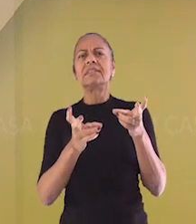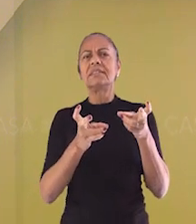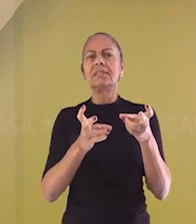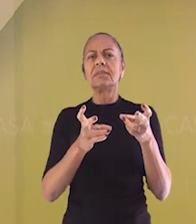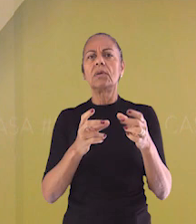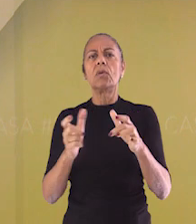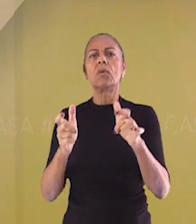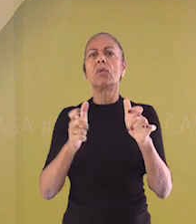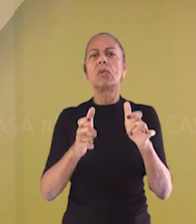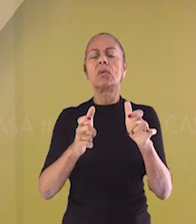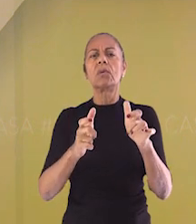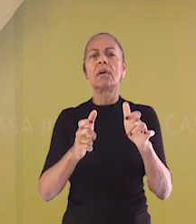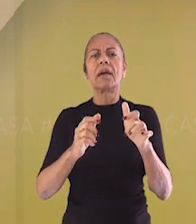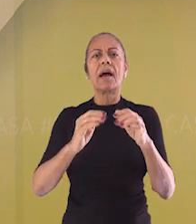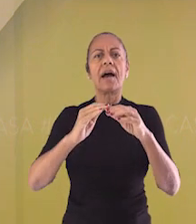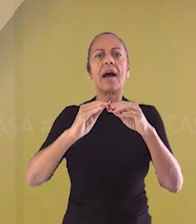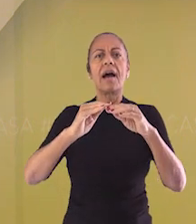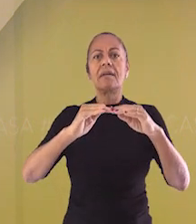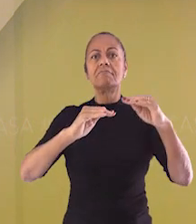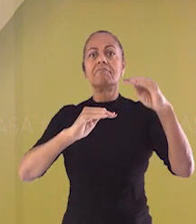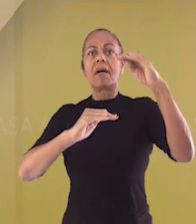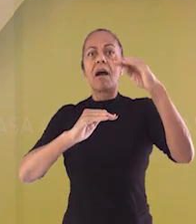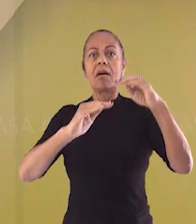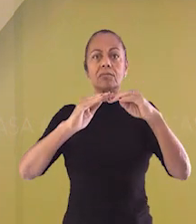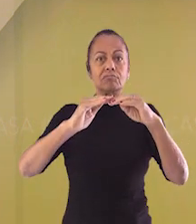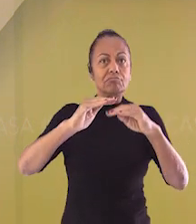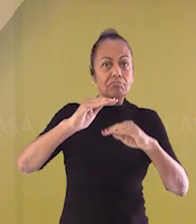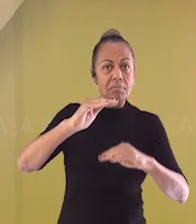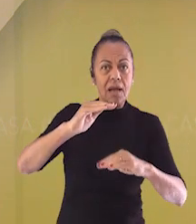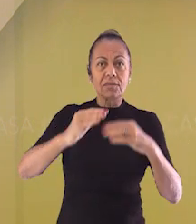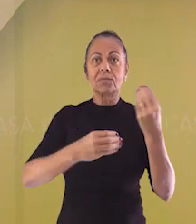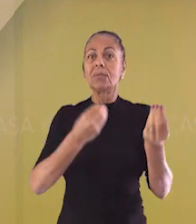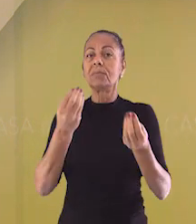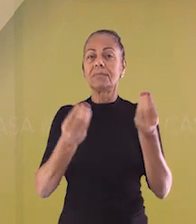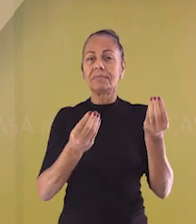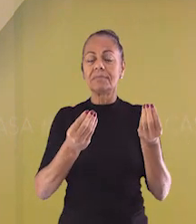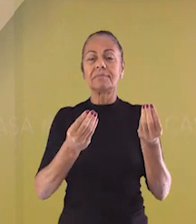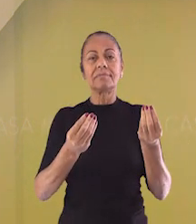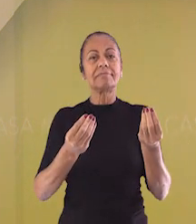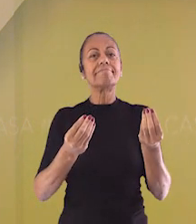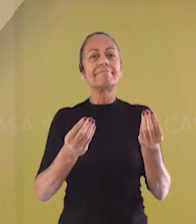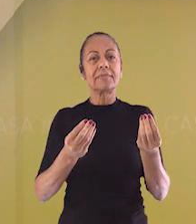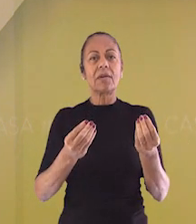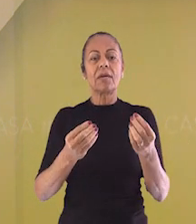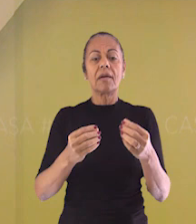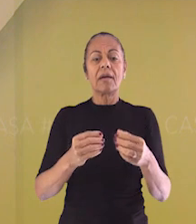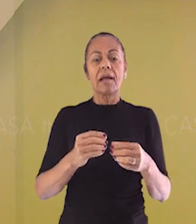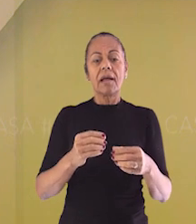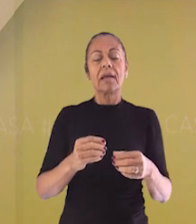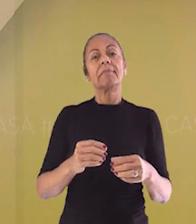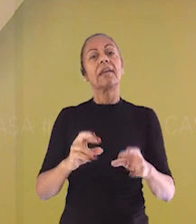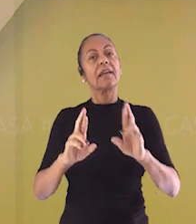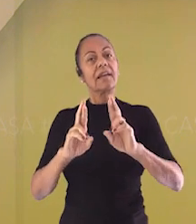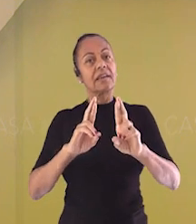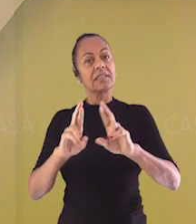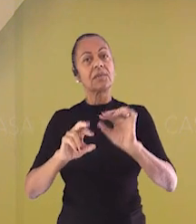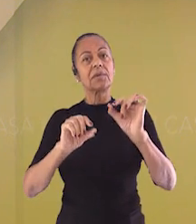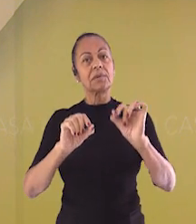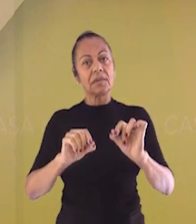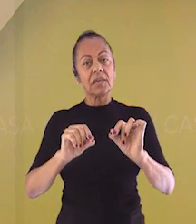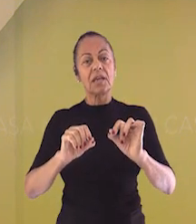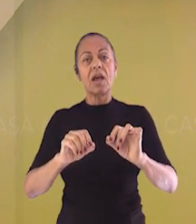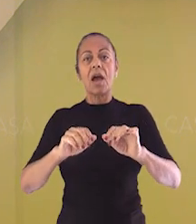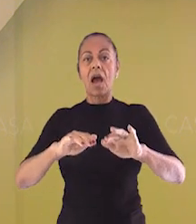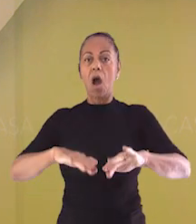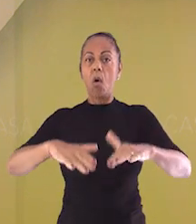A referência será sempre o nível do mar. Por isso ouvimos sempre alguém falar em relação ao nível do